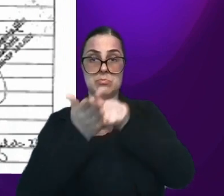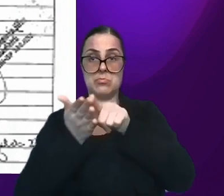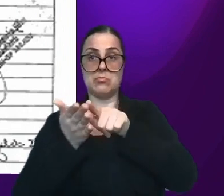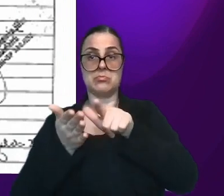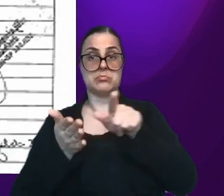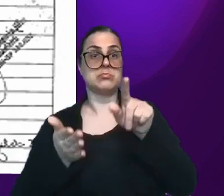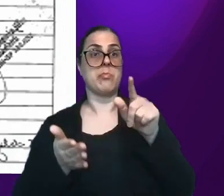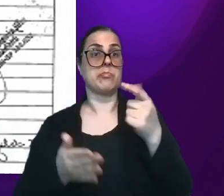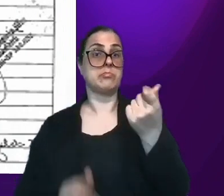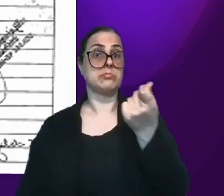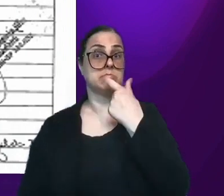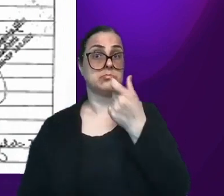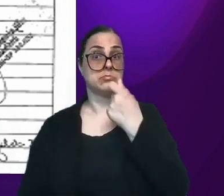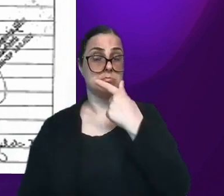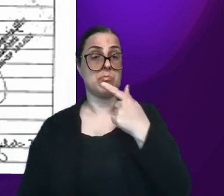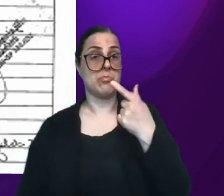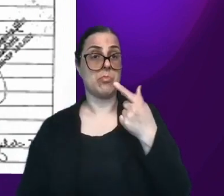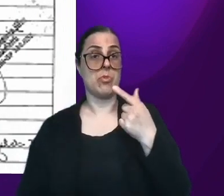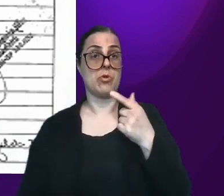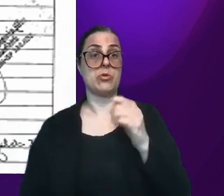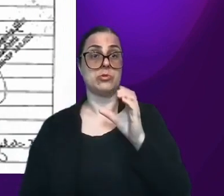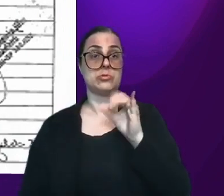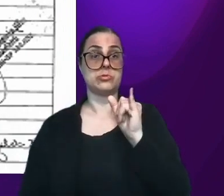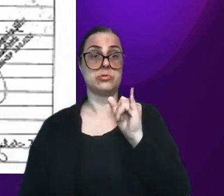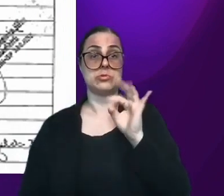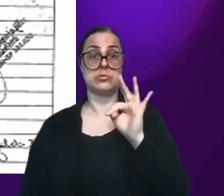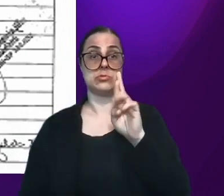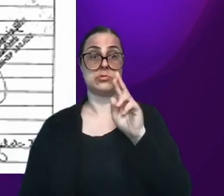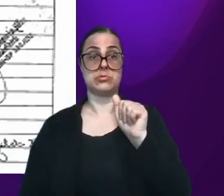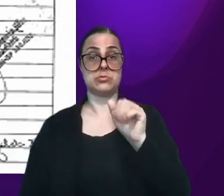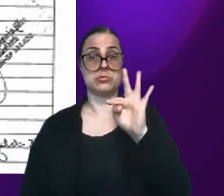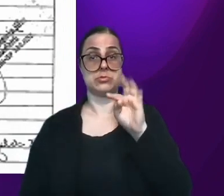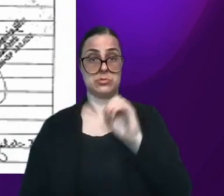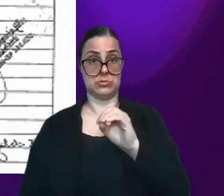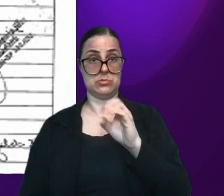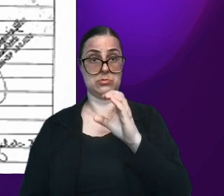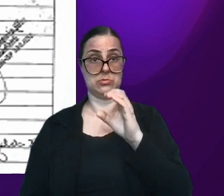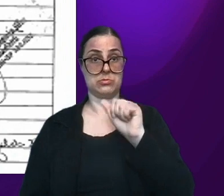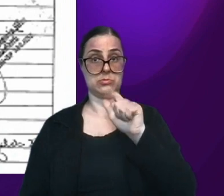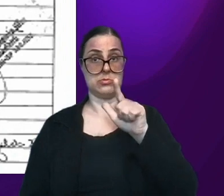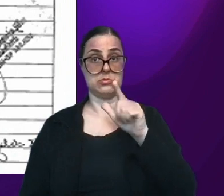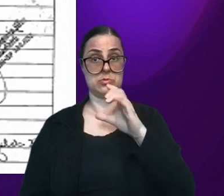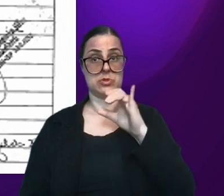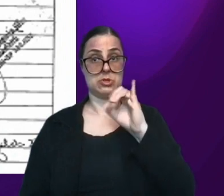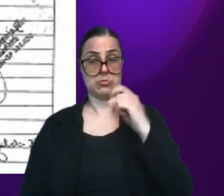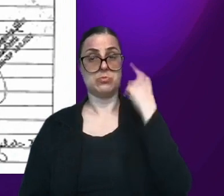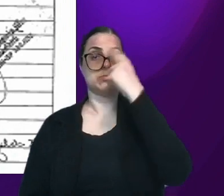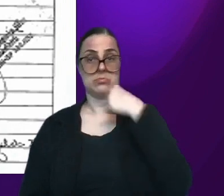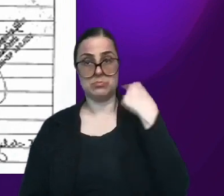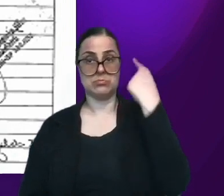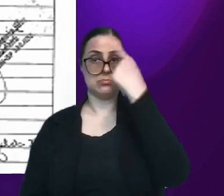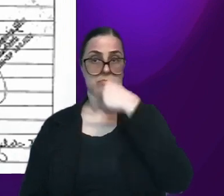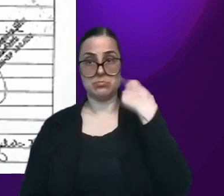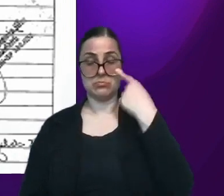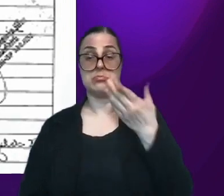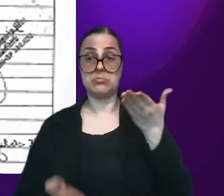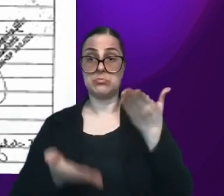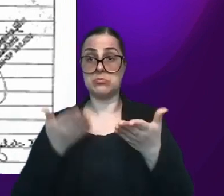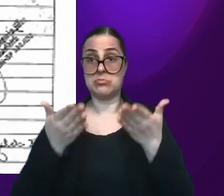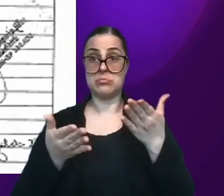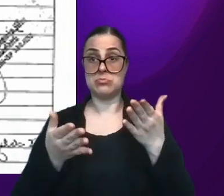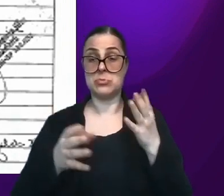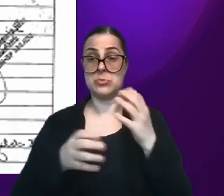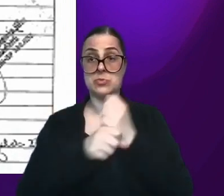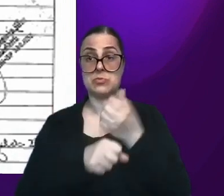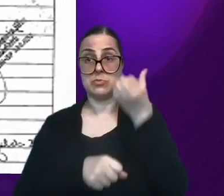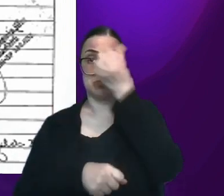do citrato, do cálcio e do volume de UF real, hora a hora. O cálculo do balanço é fechado a cada 6 horas durante o dia, a cada